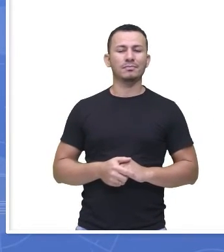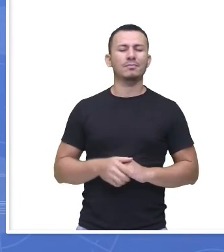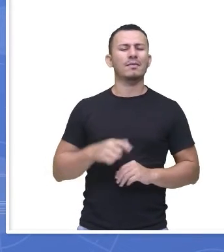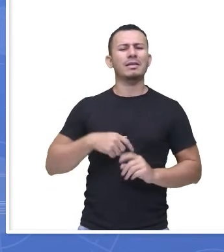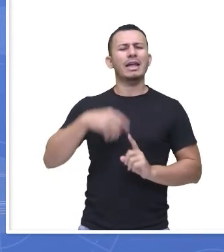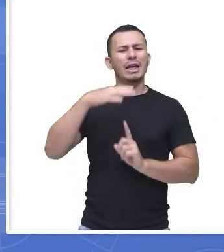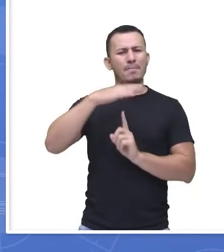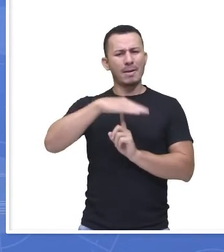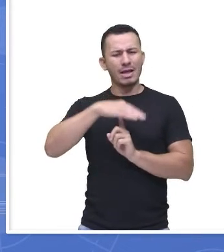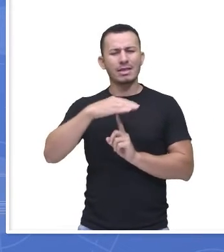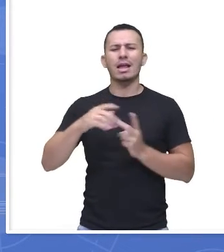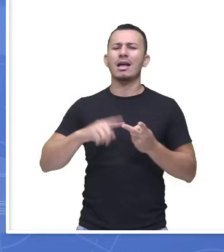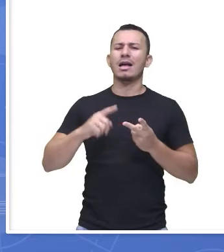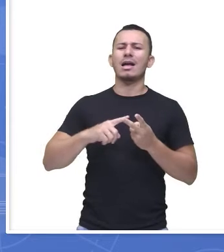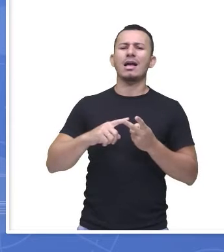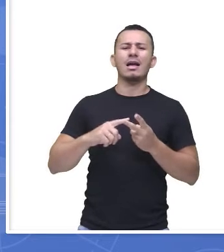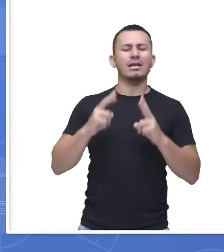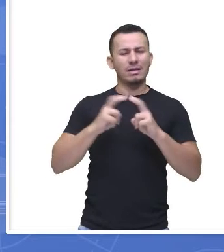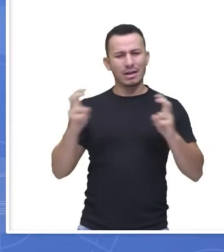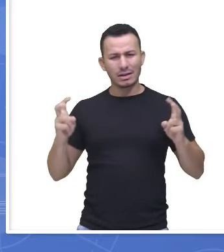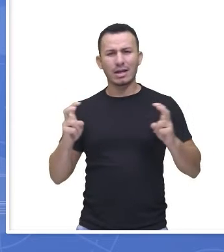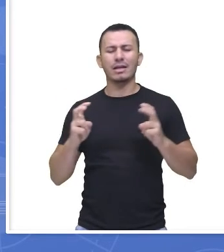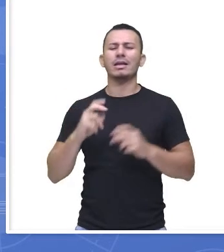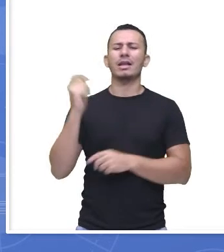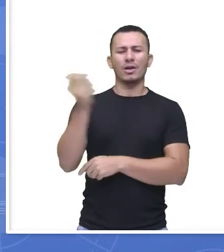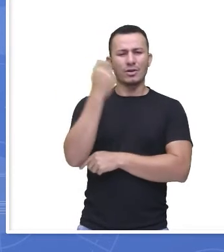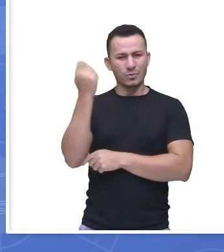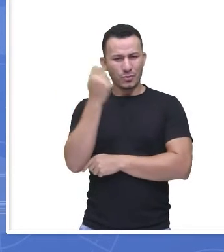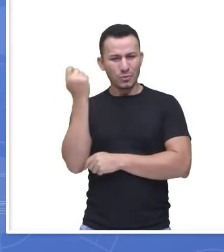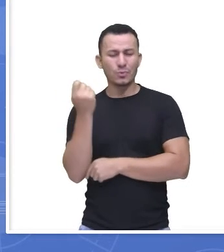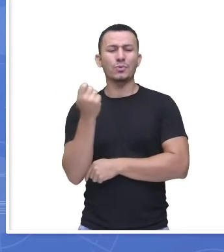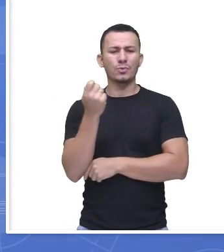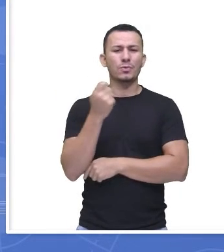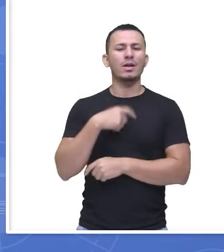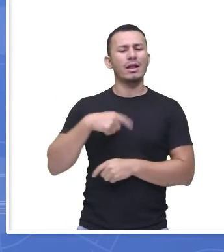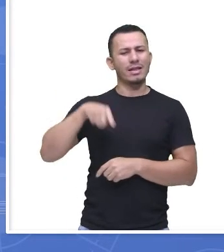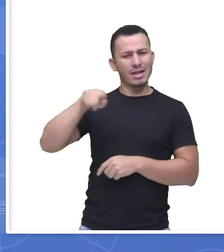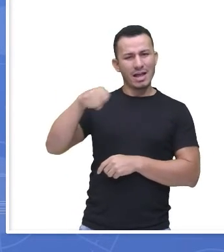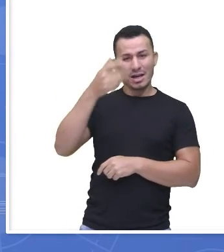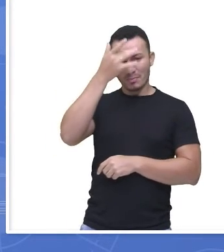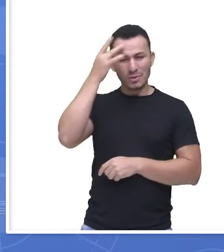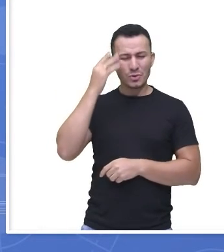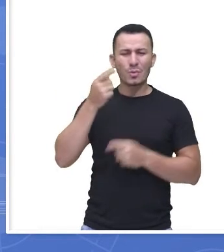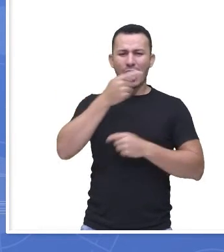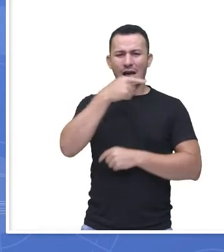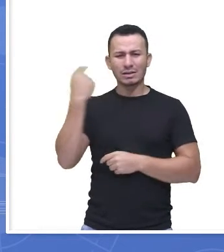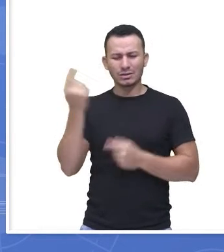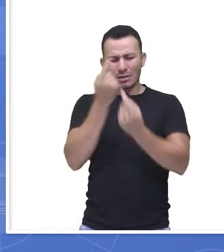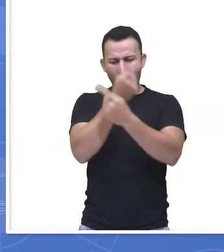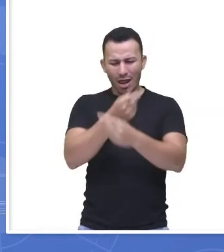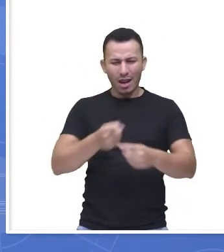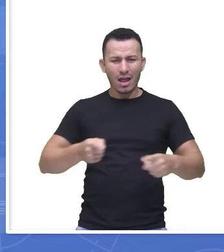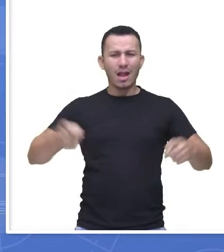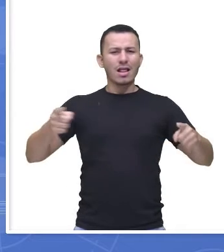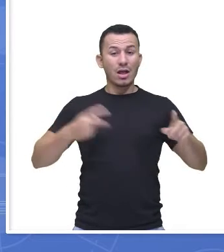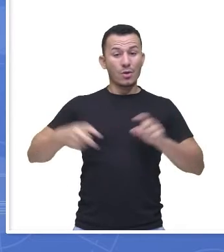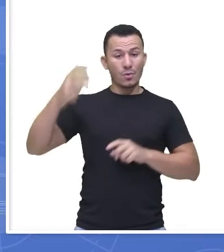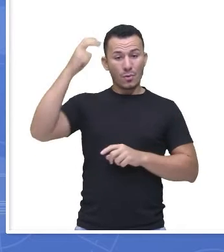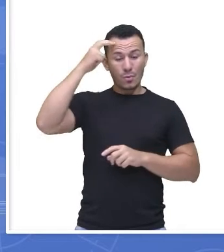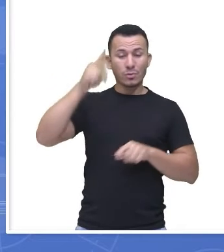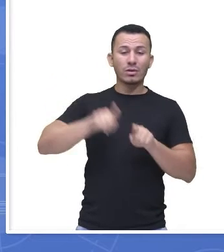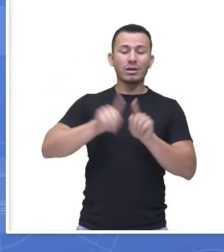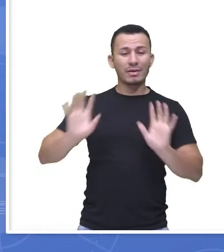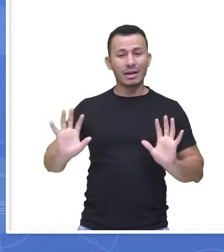Paraná, Santa Catarina, né, Rio Grande do Sul, aí com churrasco dos gaúchos, as festas, por exemplo, da Oktoberfest lá em